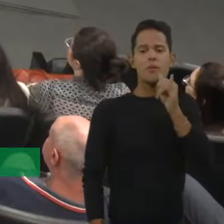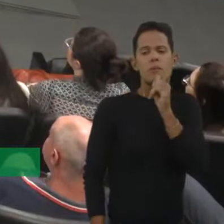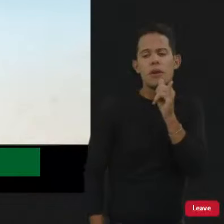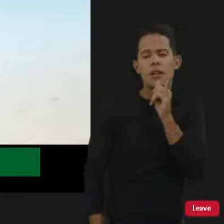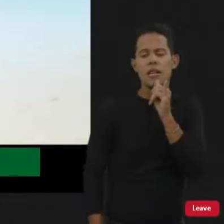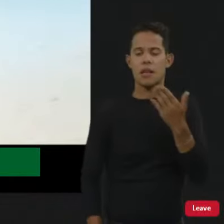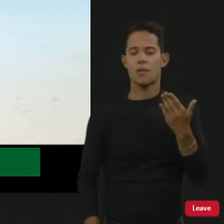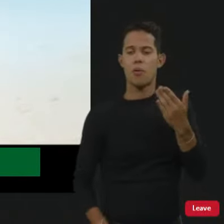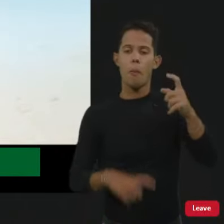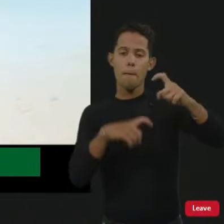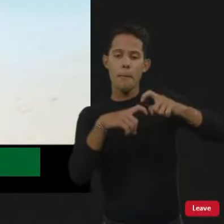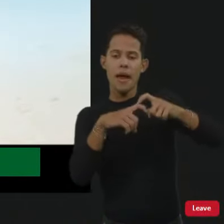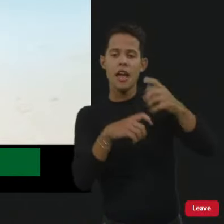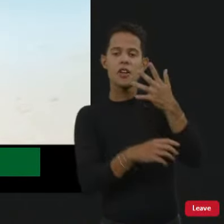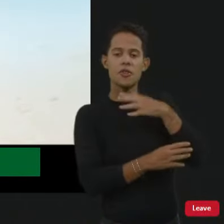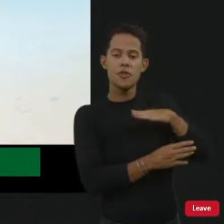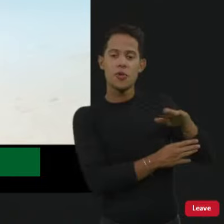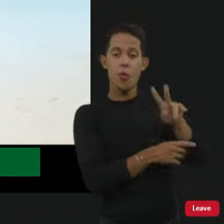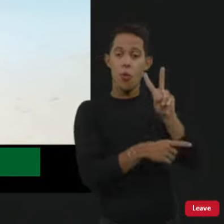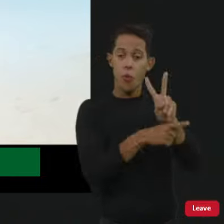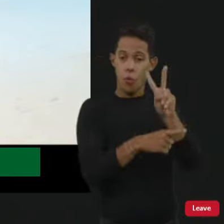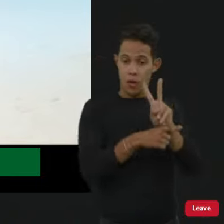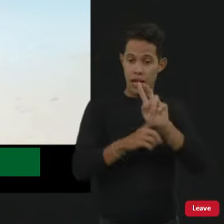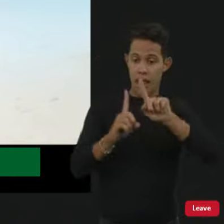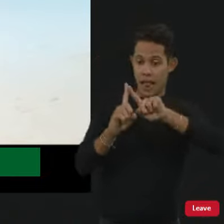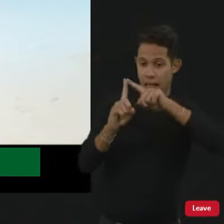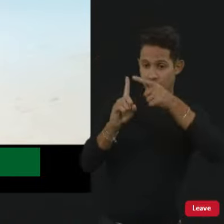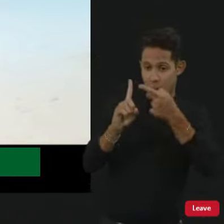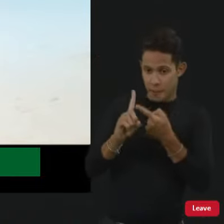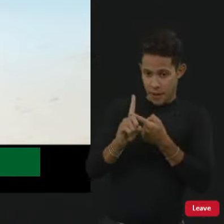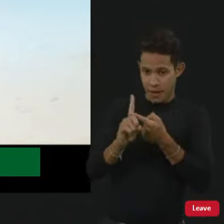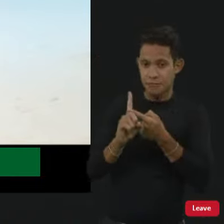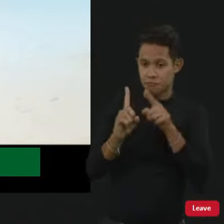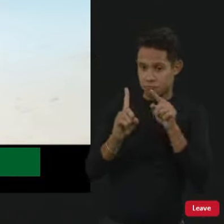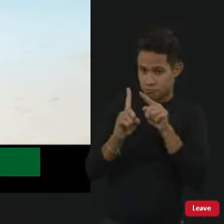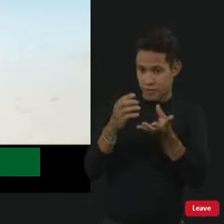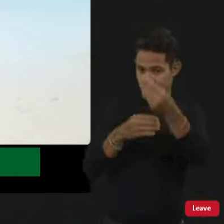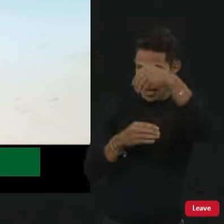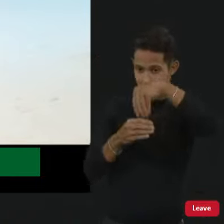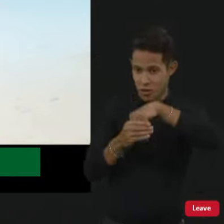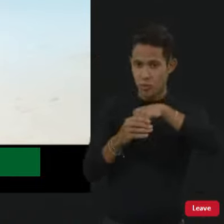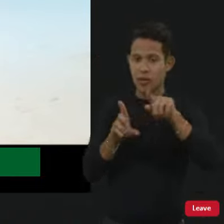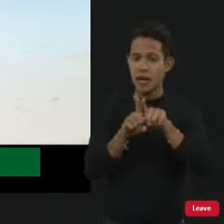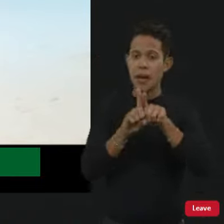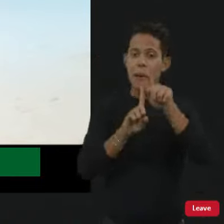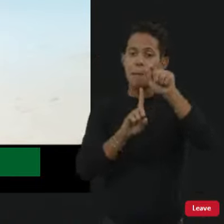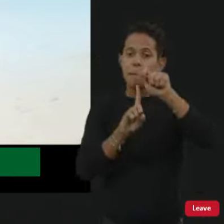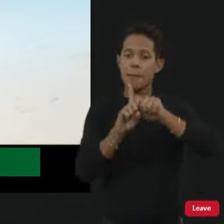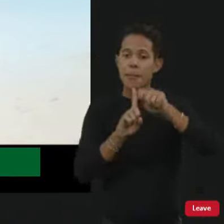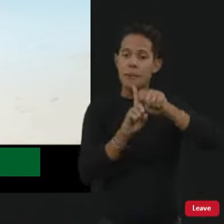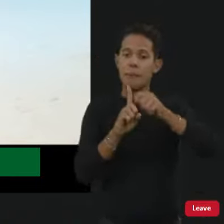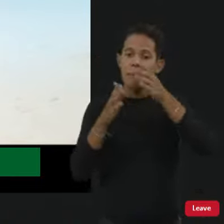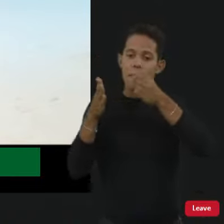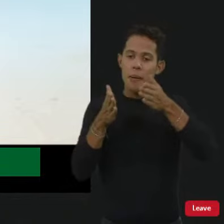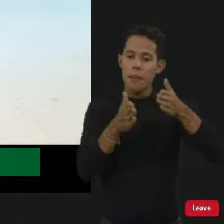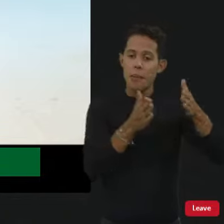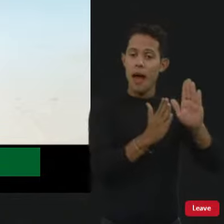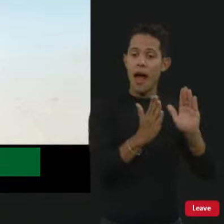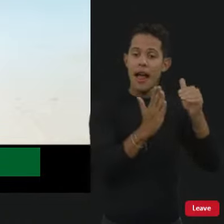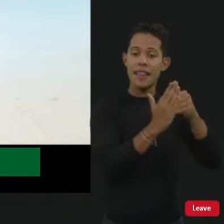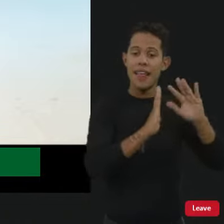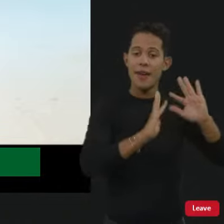crescimento, desde a fecundação, desenvolvimento intraútero, gestação, nascimento até o final de adolescência,